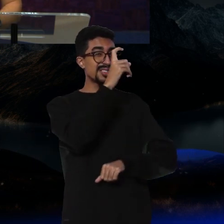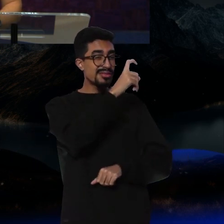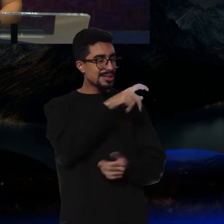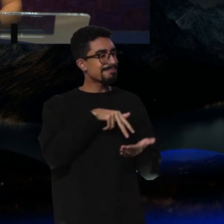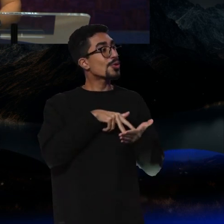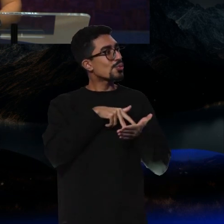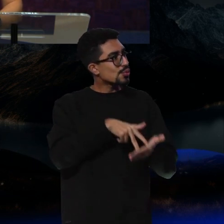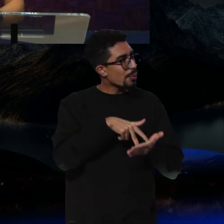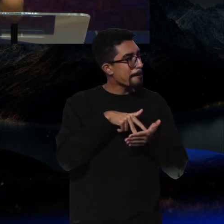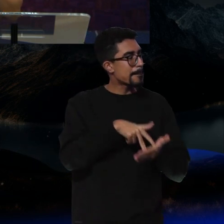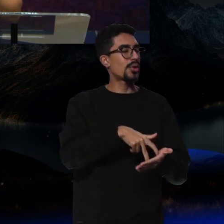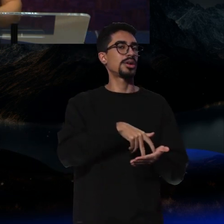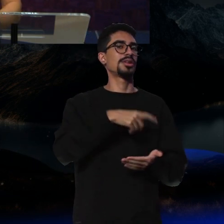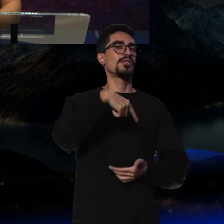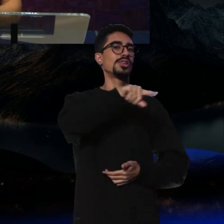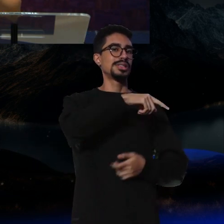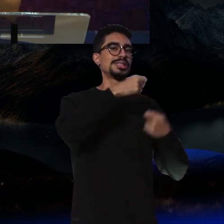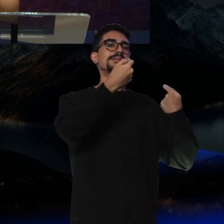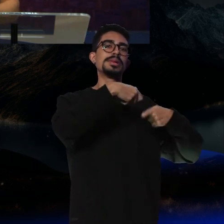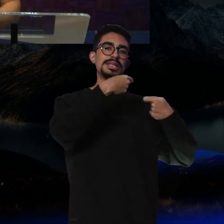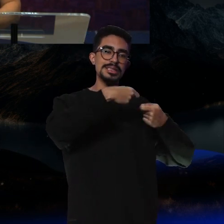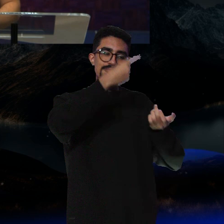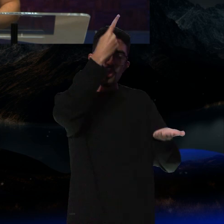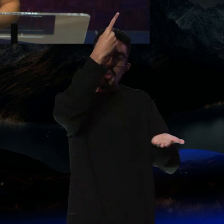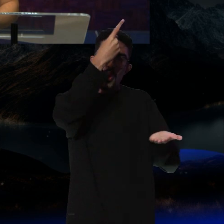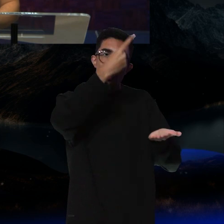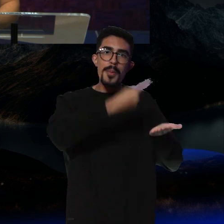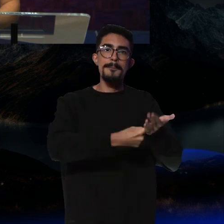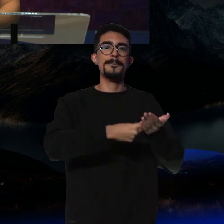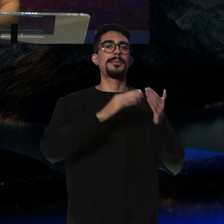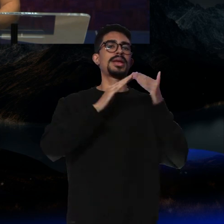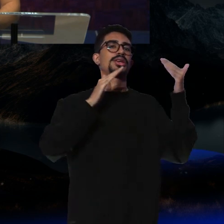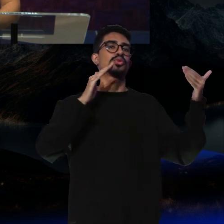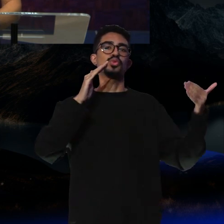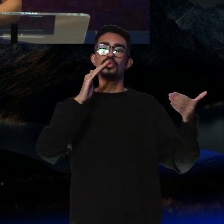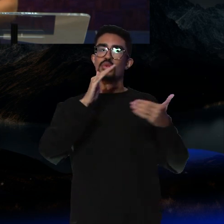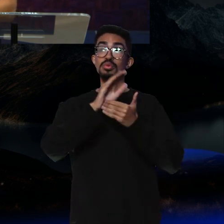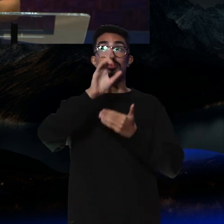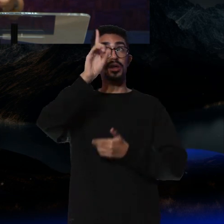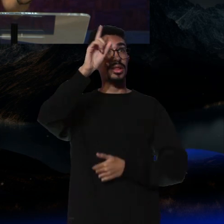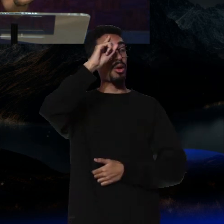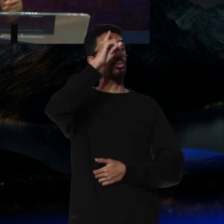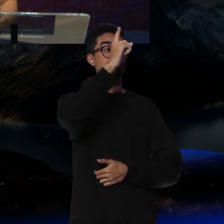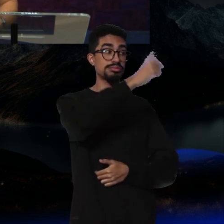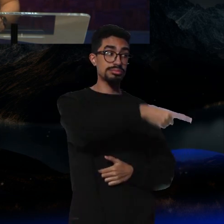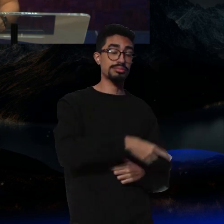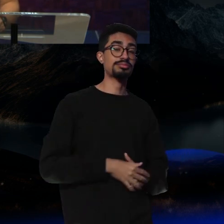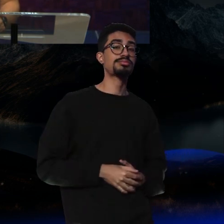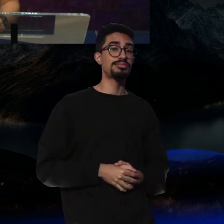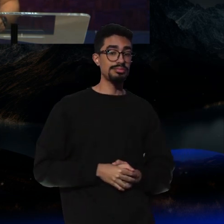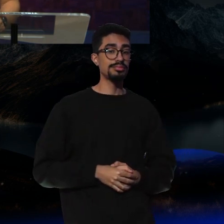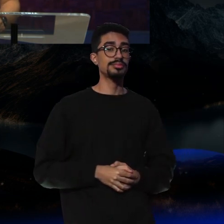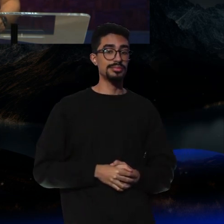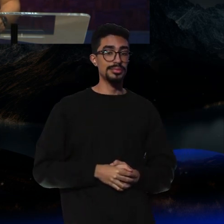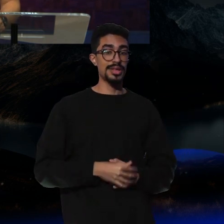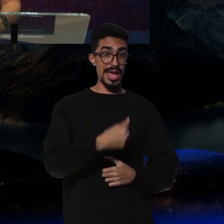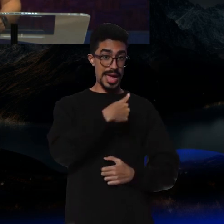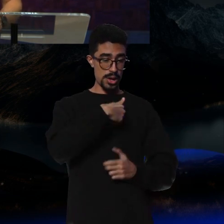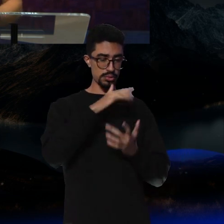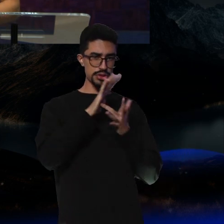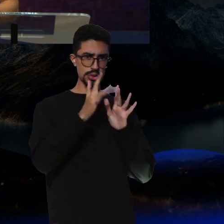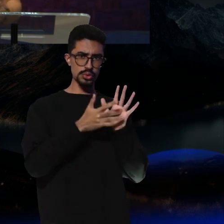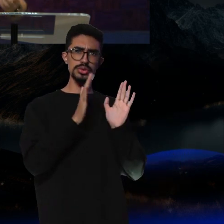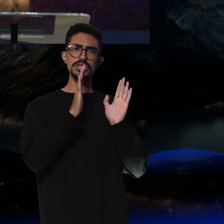obra de um evangelista, cumpra plenamente o seu ministério. Eu já estou sendo derramado como oferta de